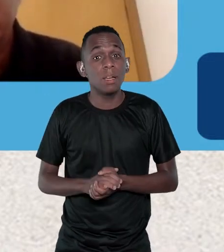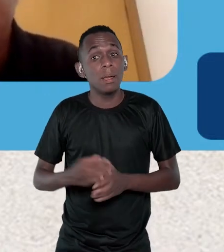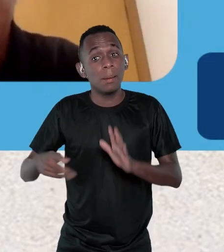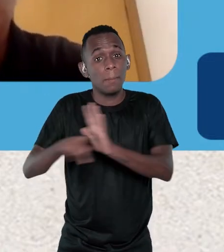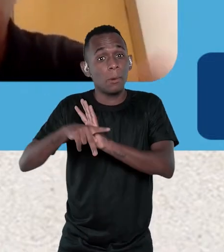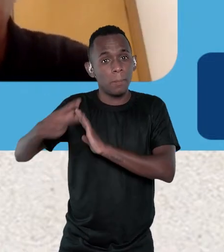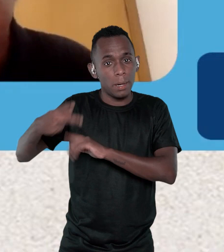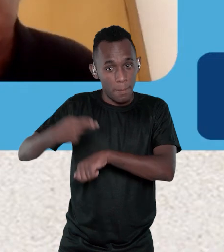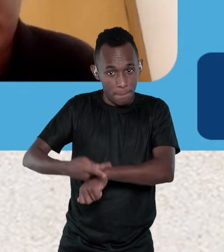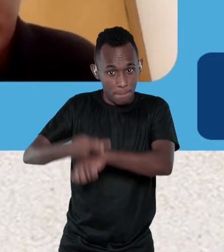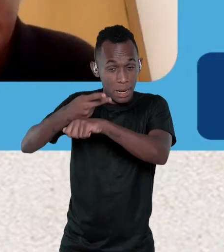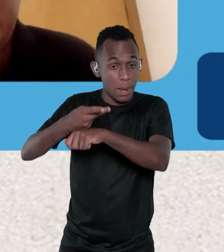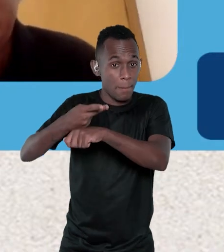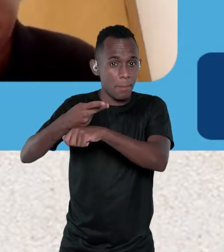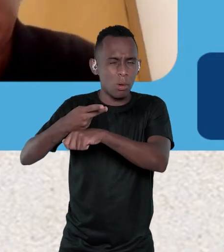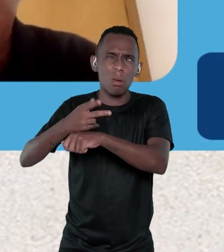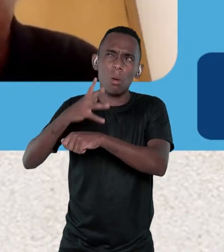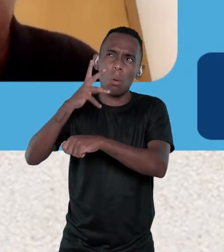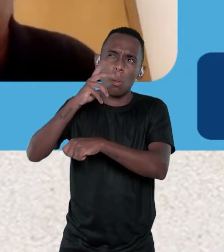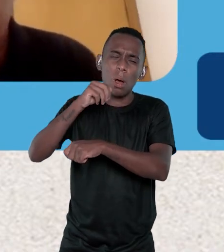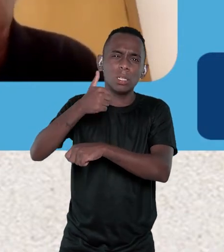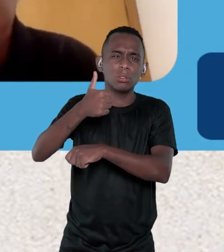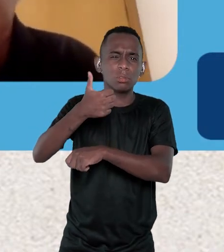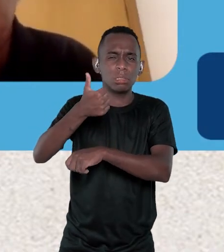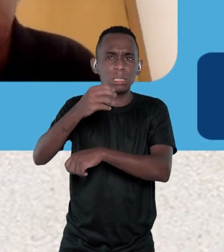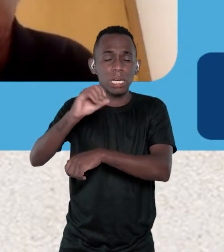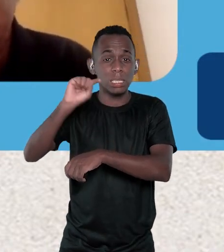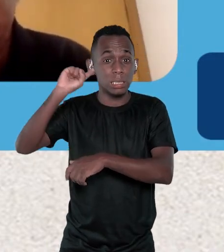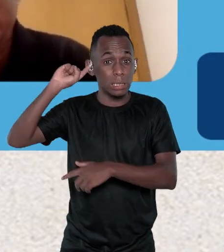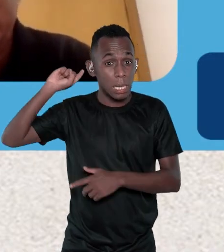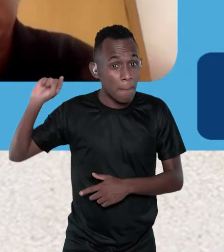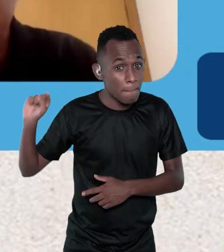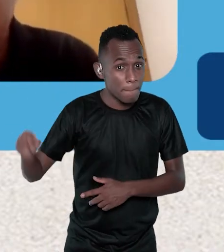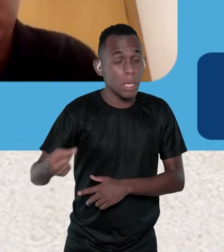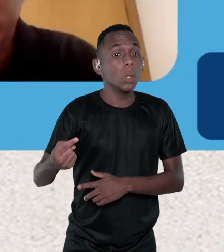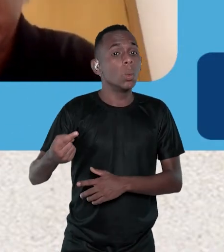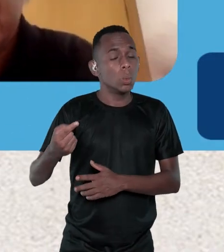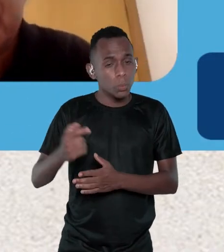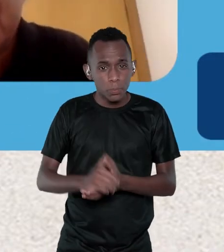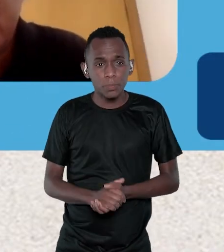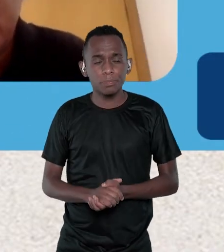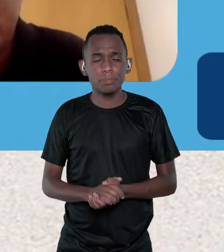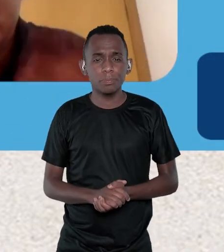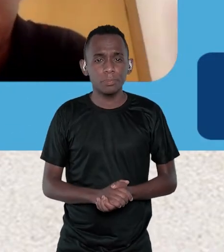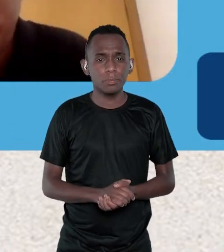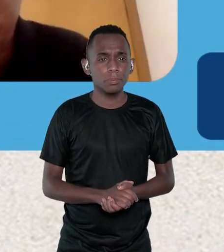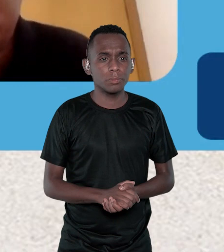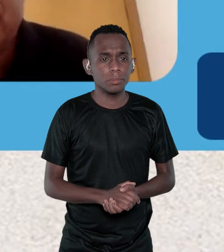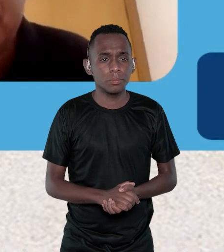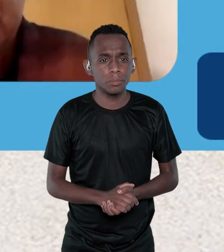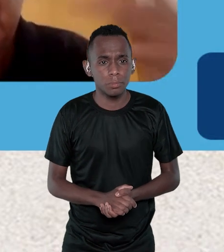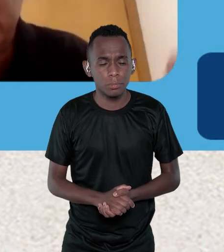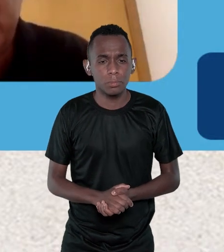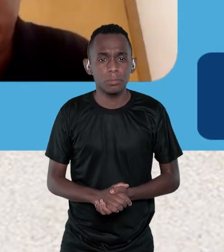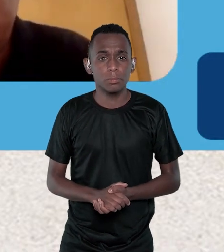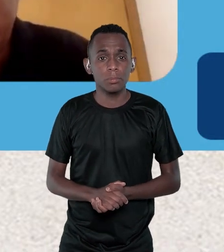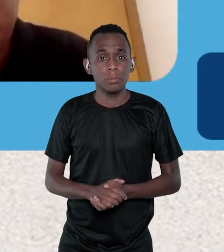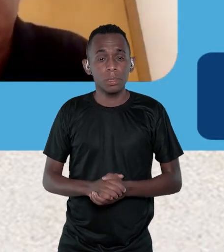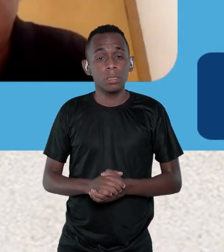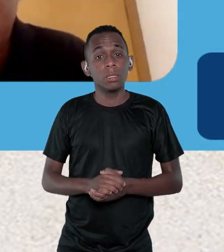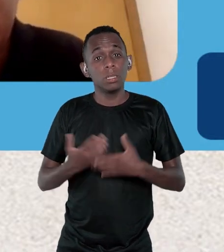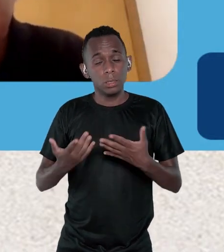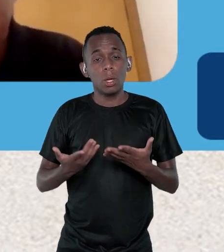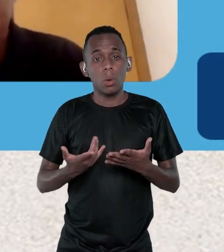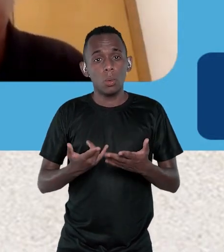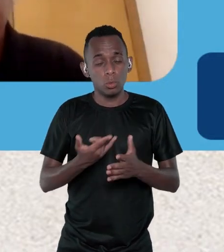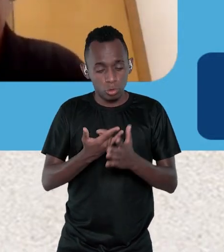música muito legal e tal. E ele pegou o prêmio, que eram 10 mil dinheiros. Eu não sei, não me lembro